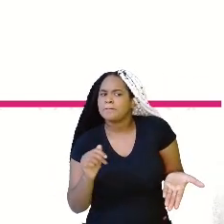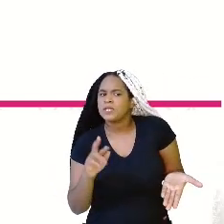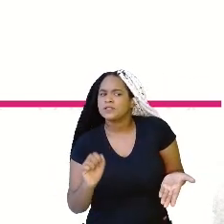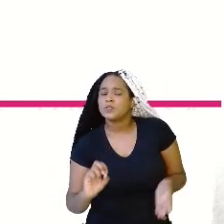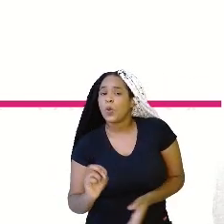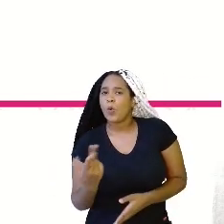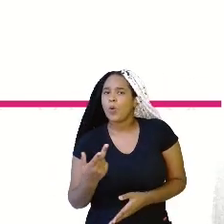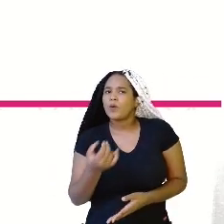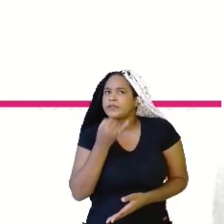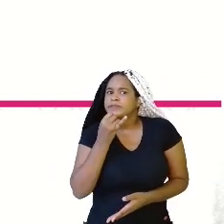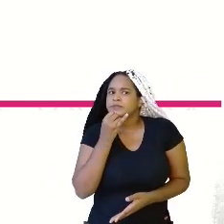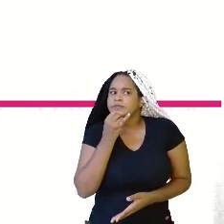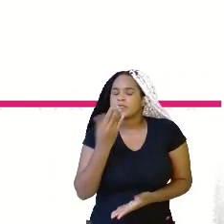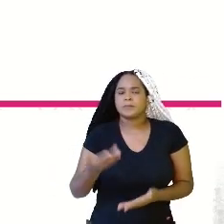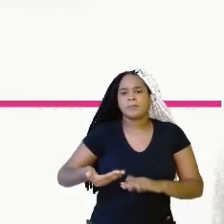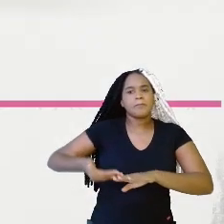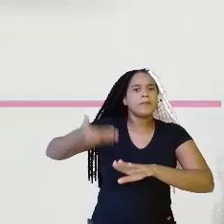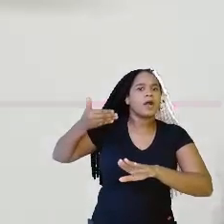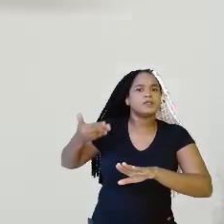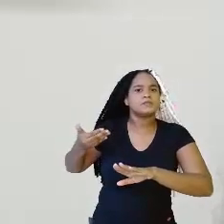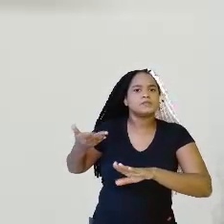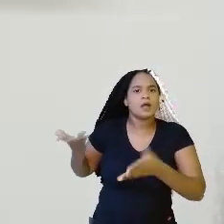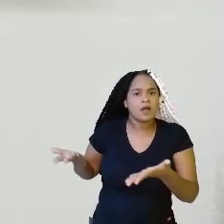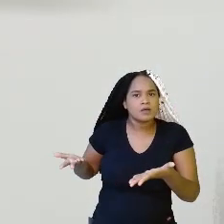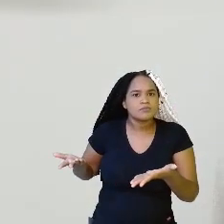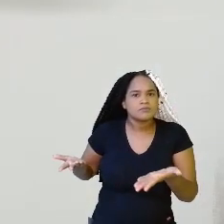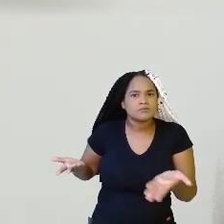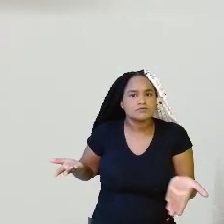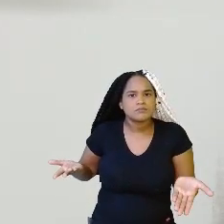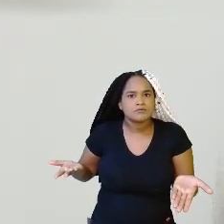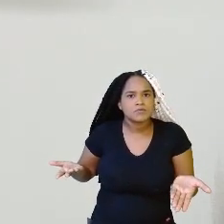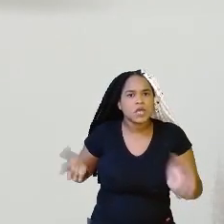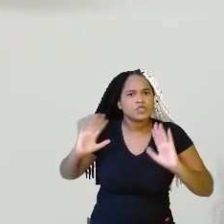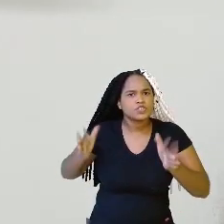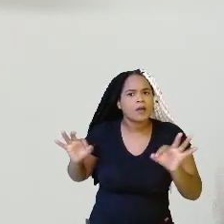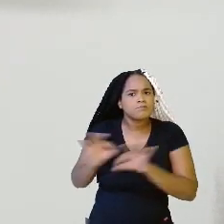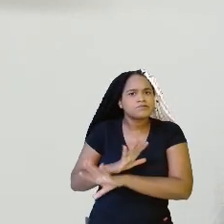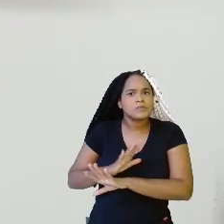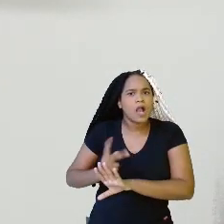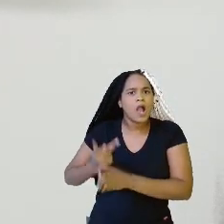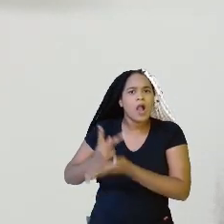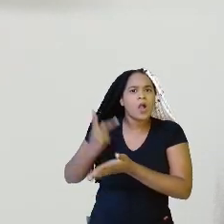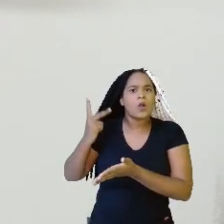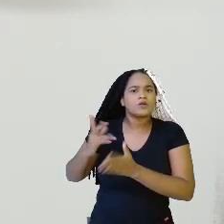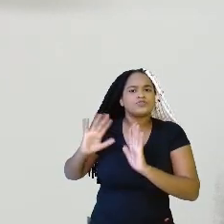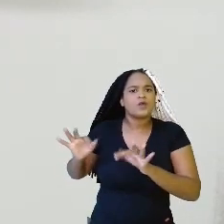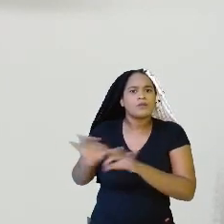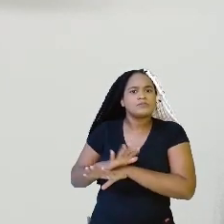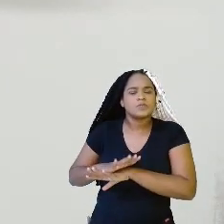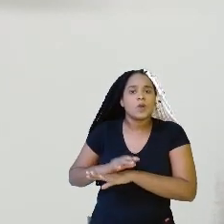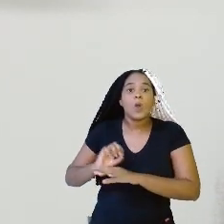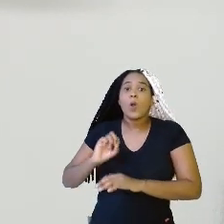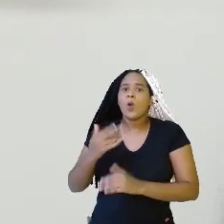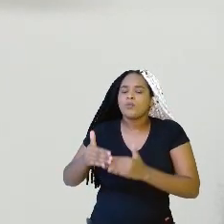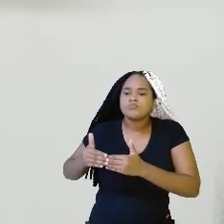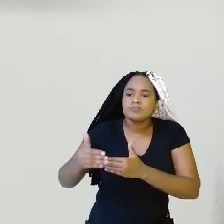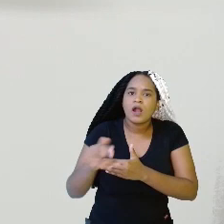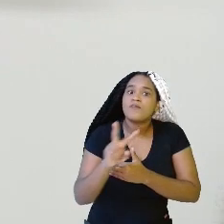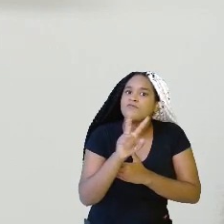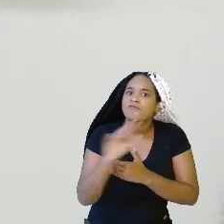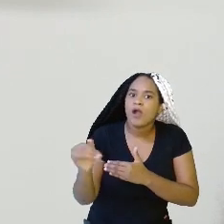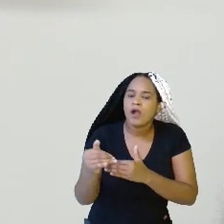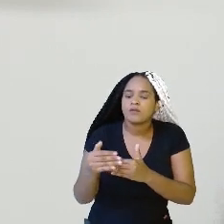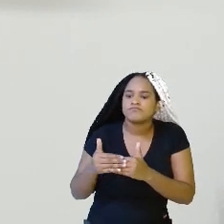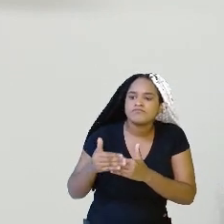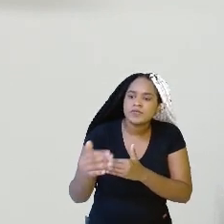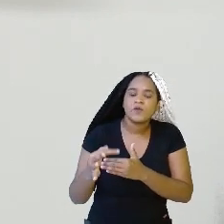acontecendo agora? Ou ele está no passado? É uma situação que já aconteceu. Ou não, ainda vai acontecer, é no